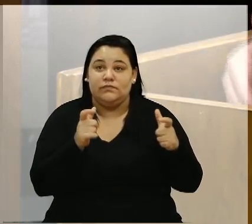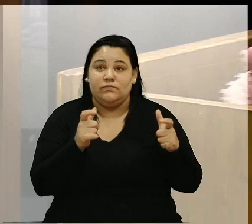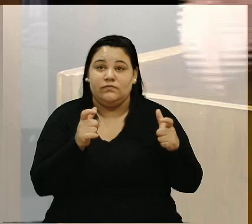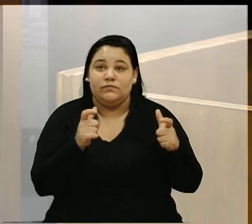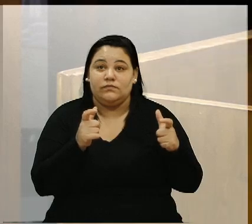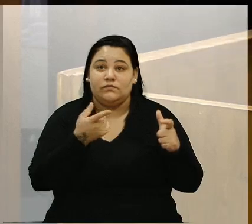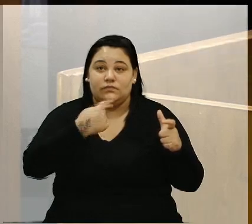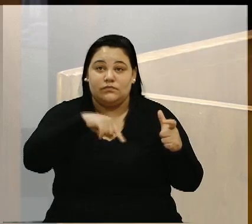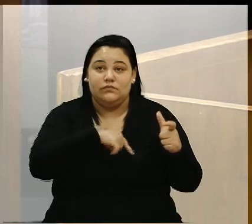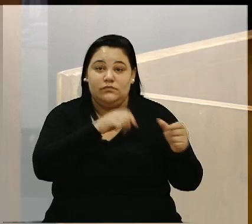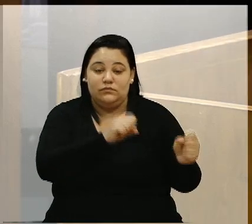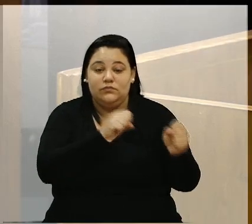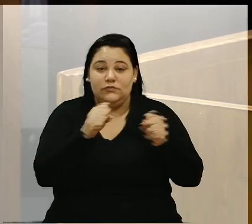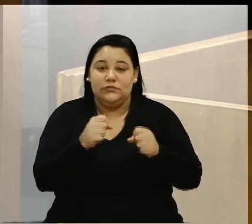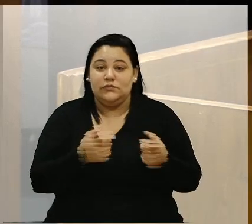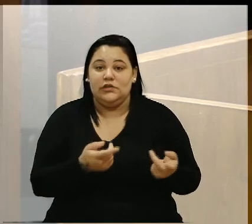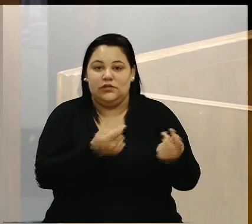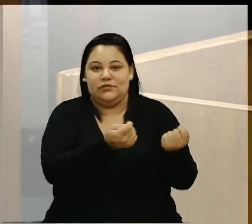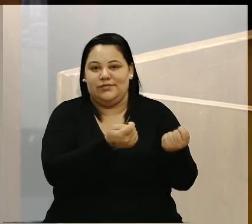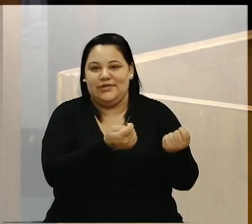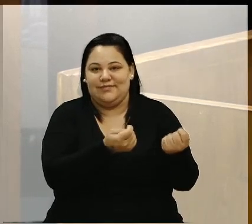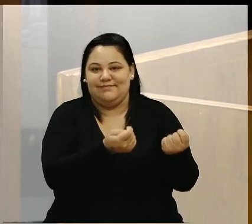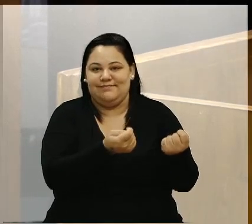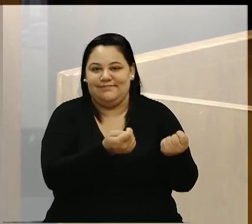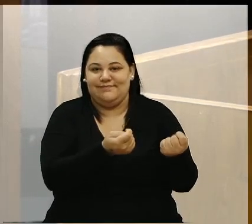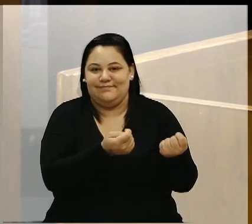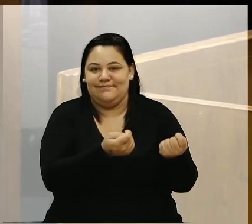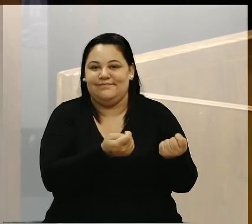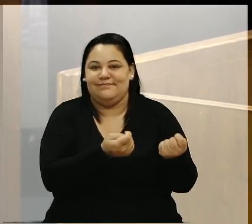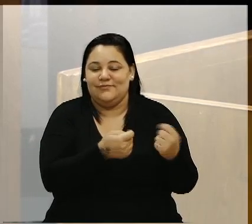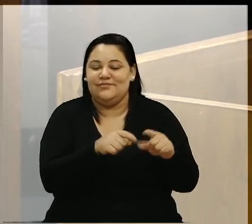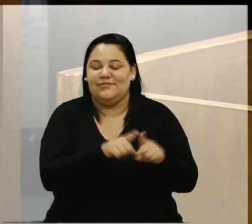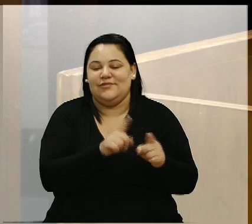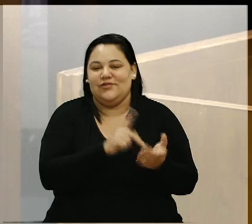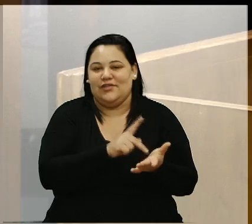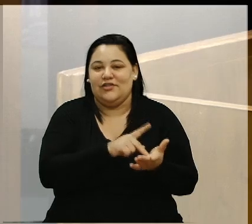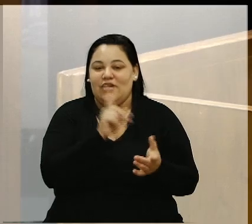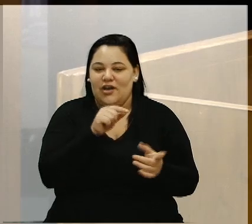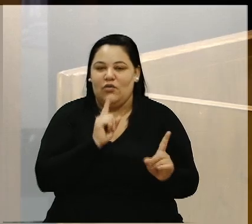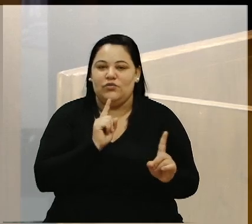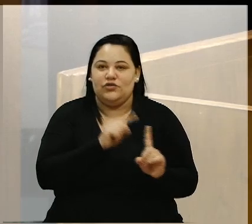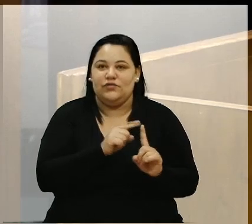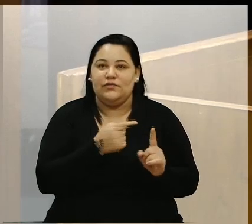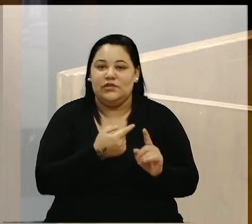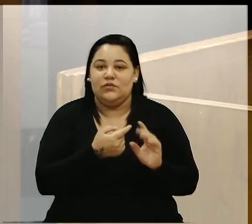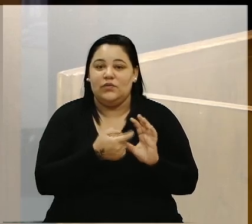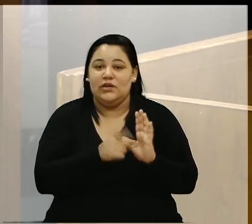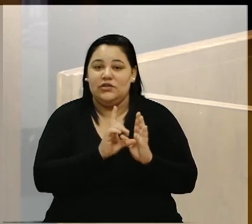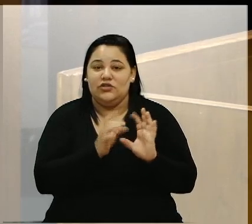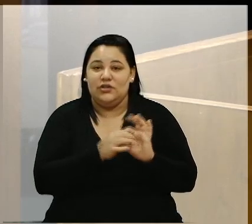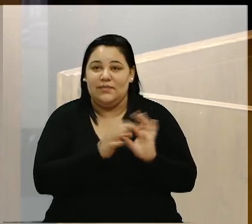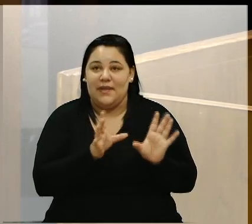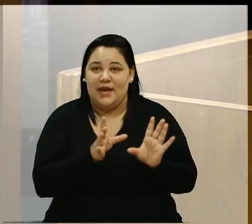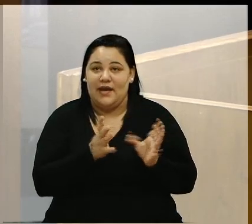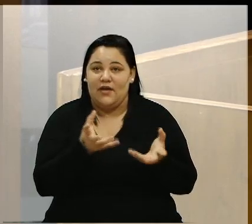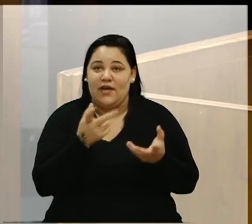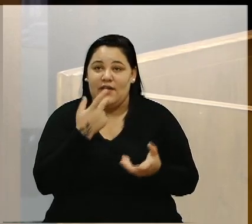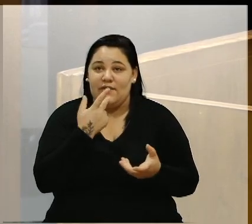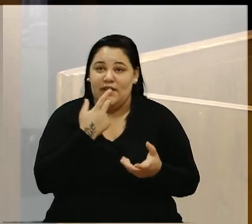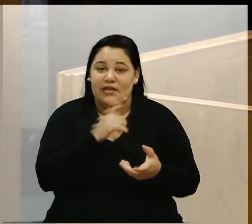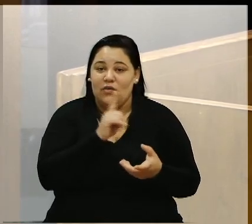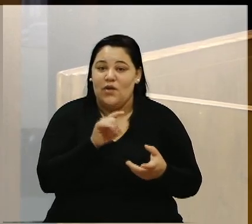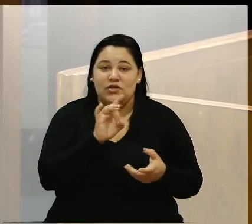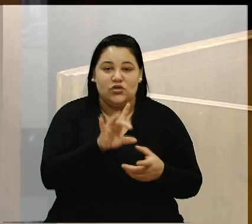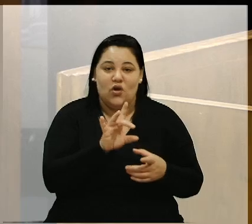gente possa economizar. Esse é o objetivo. Então, antes de passar a parte, eu quero dizer que não só a escola modular,